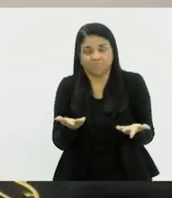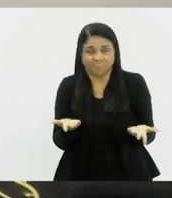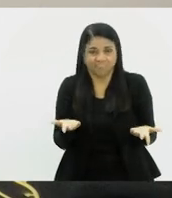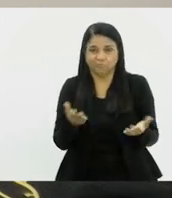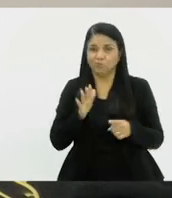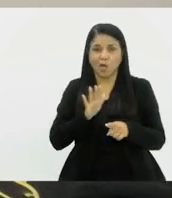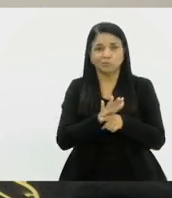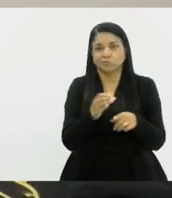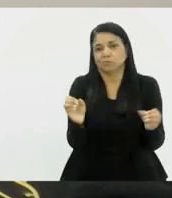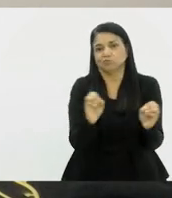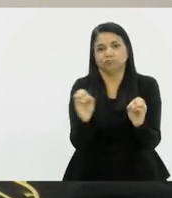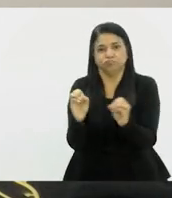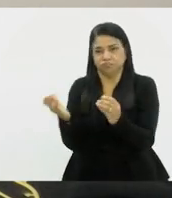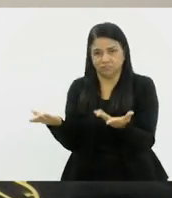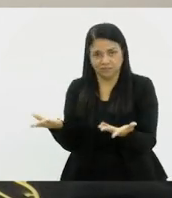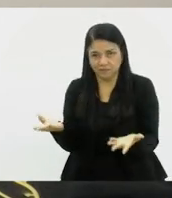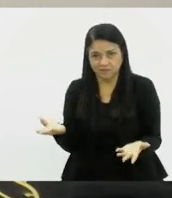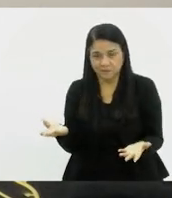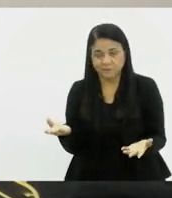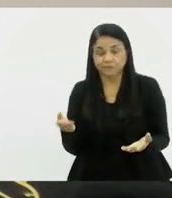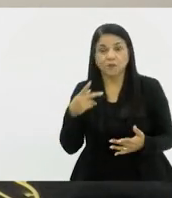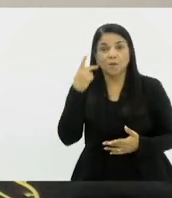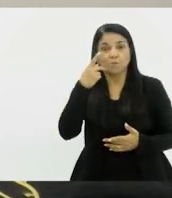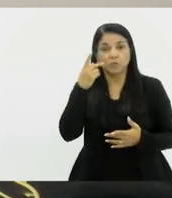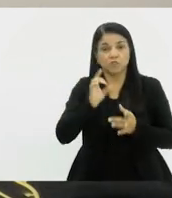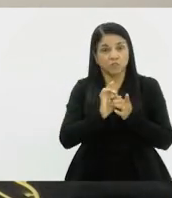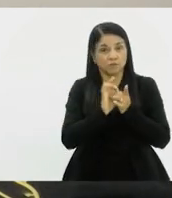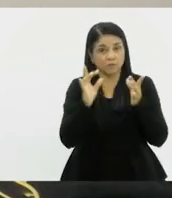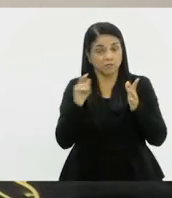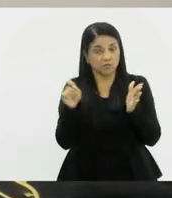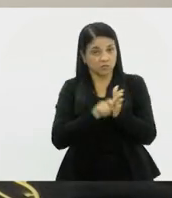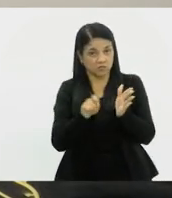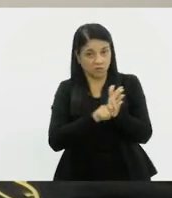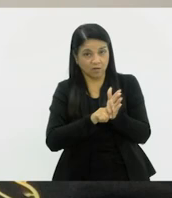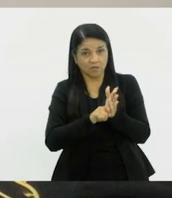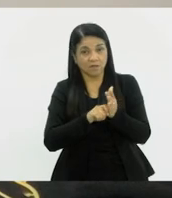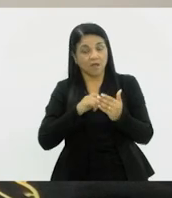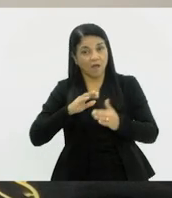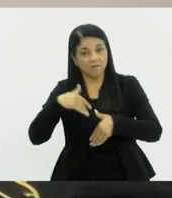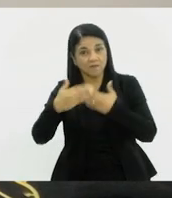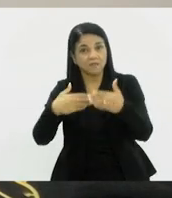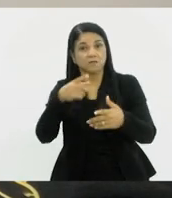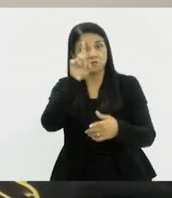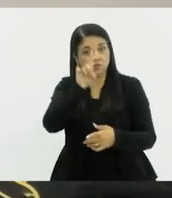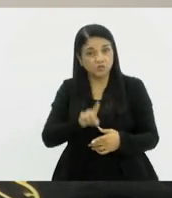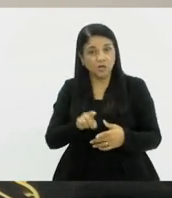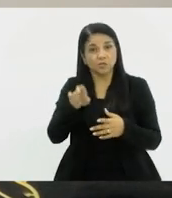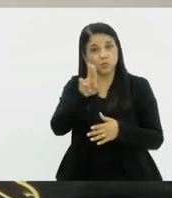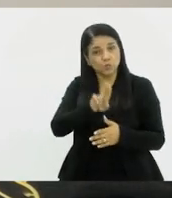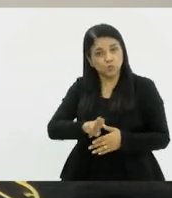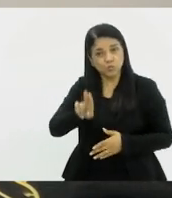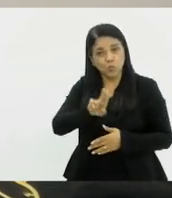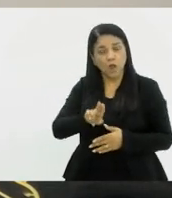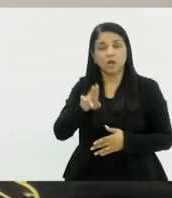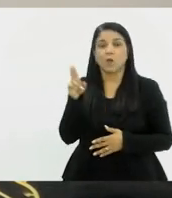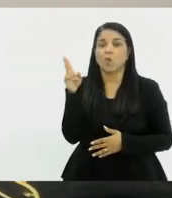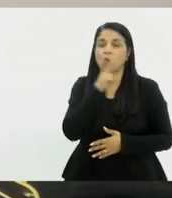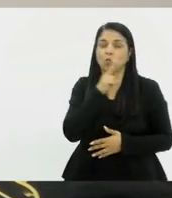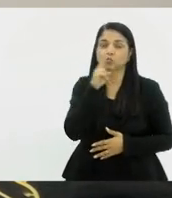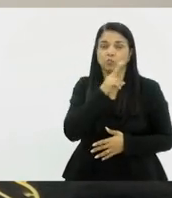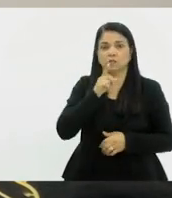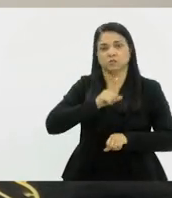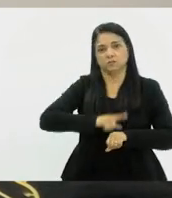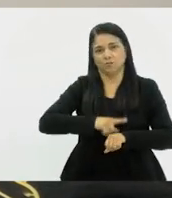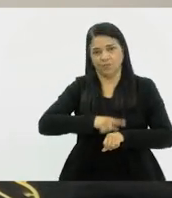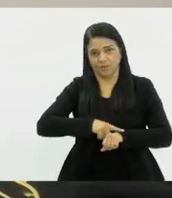nada então assim eu acho que falar de uma política democrática de drogas avançar nos direitos do usuário é é urgente nesse momento porque a